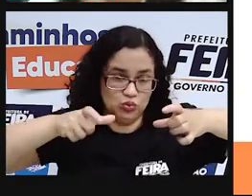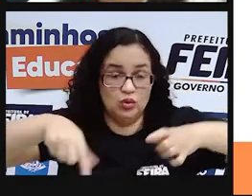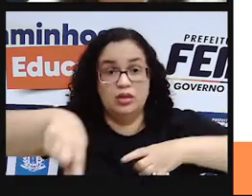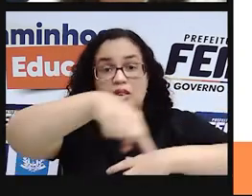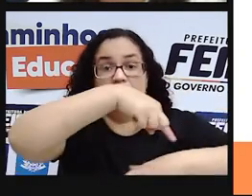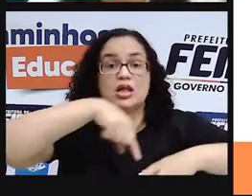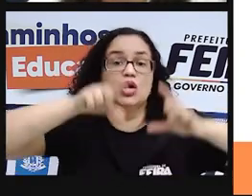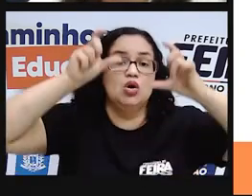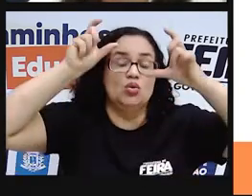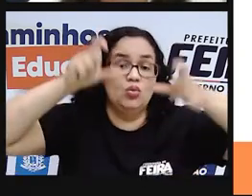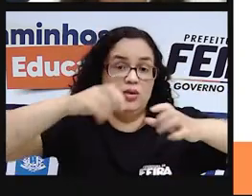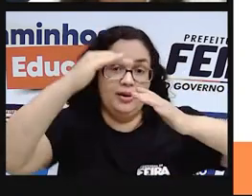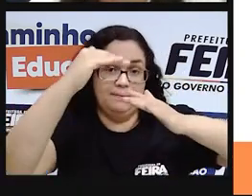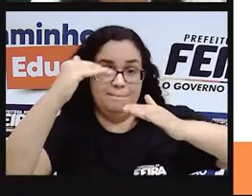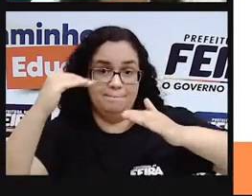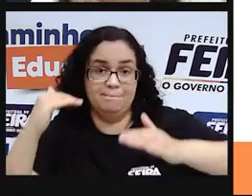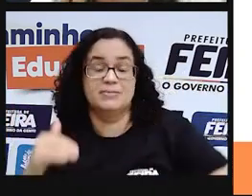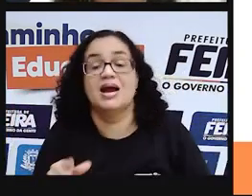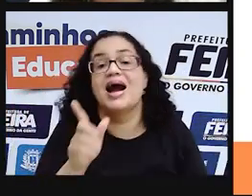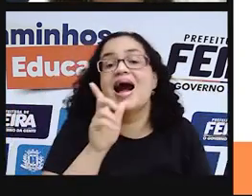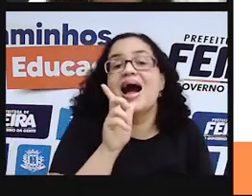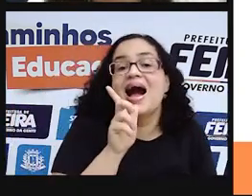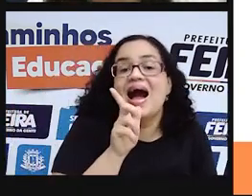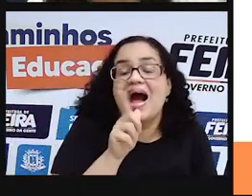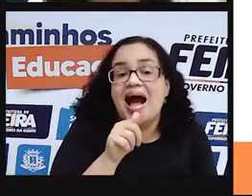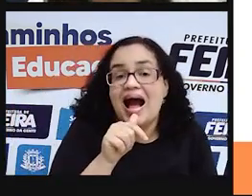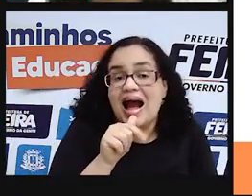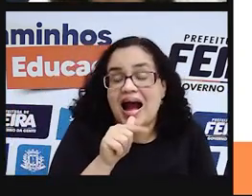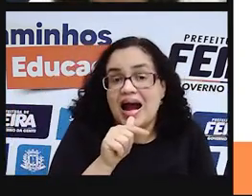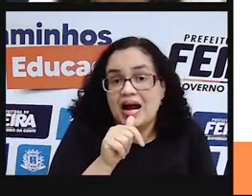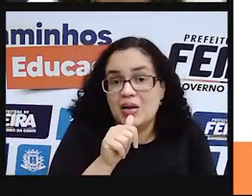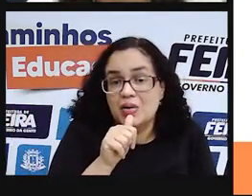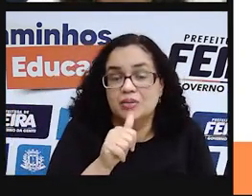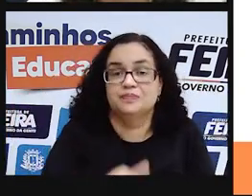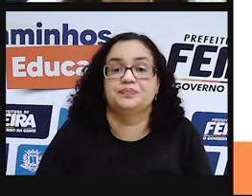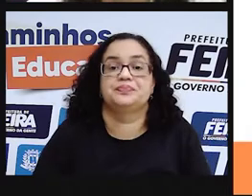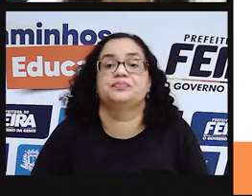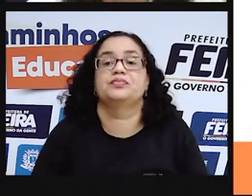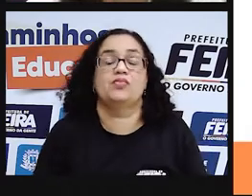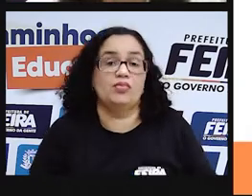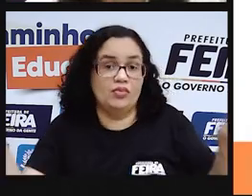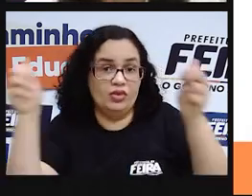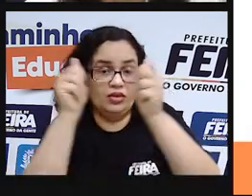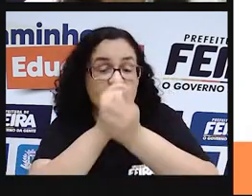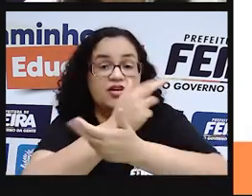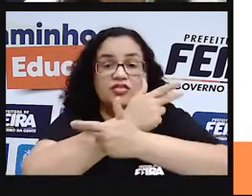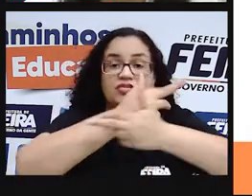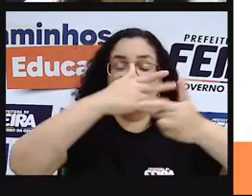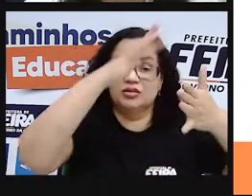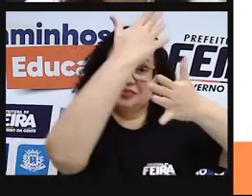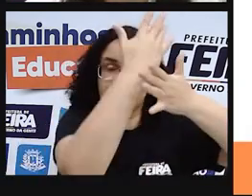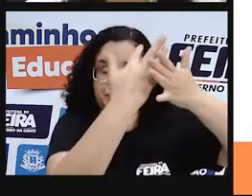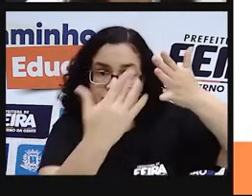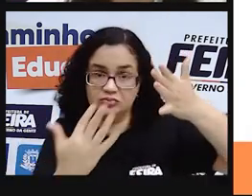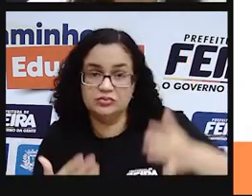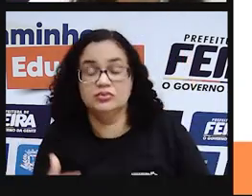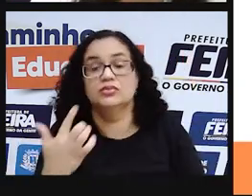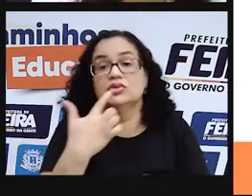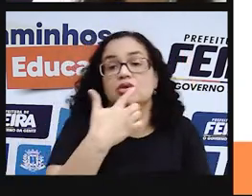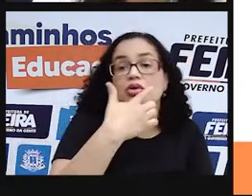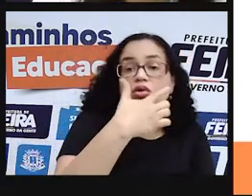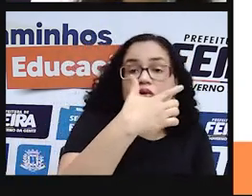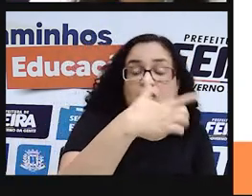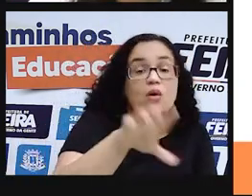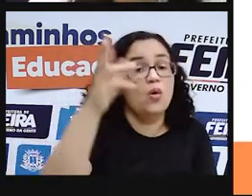no terreno um lugar que é mais baixo onde a água vai sendo acumulada por diversas Fontes aí ontem